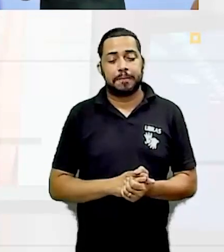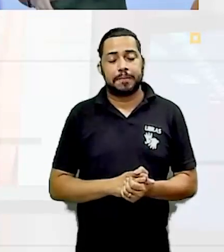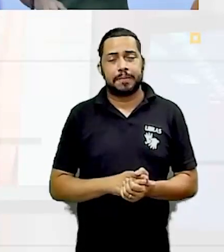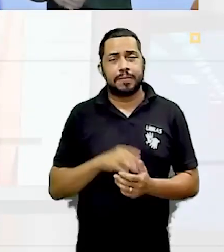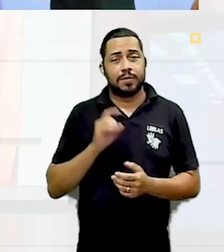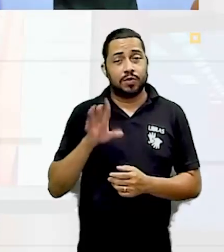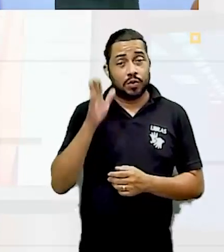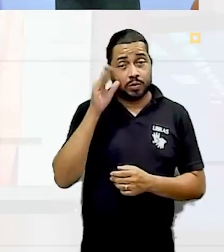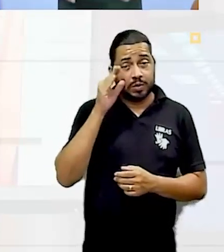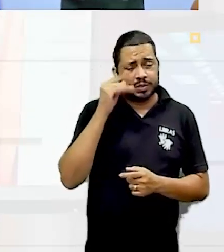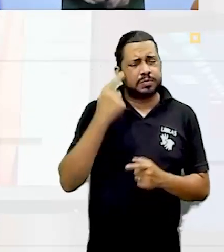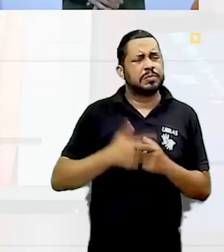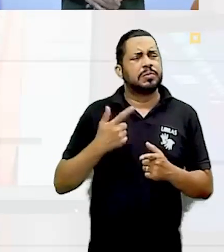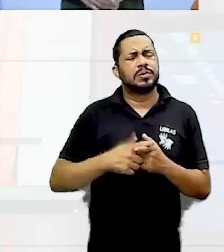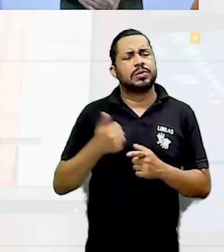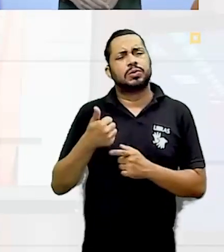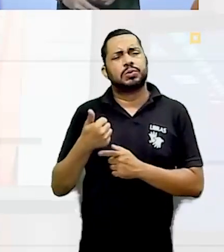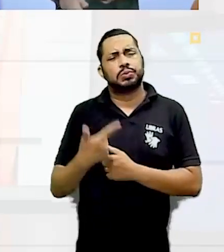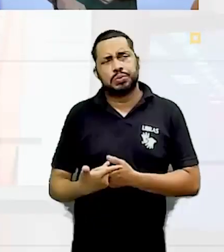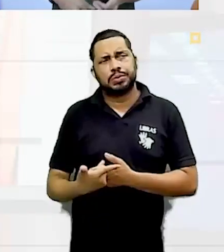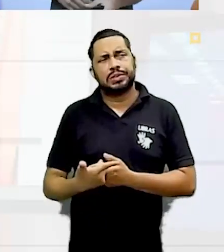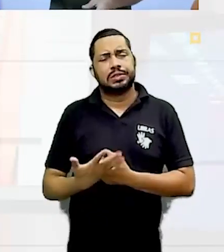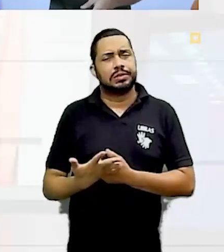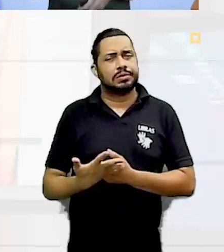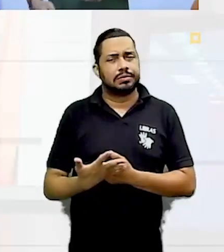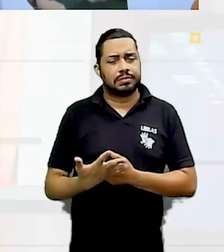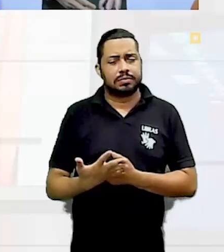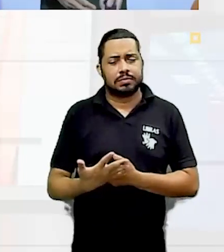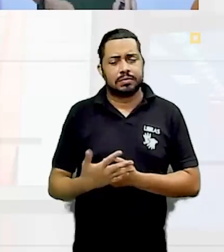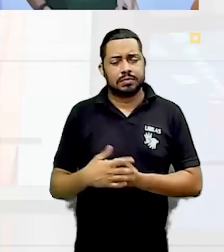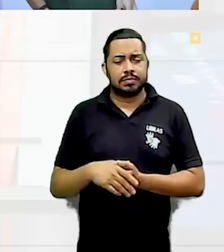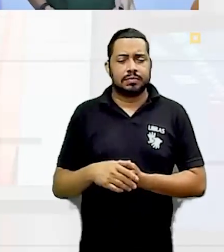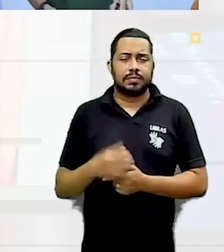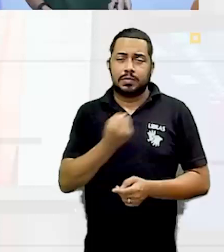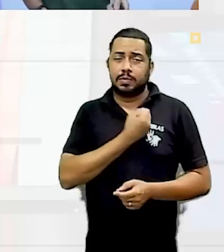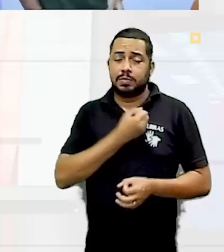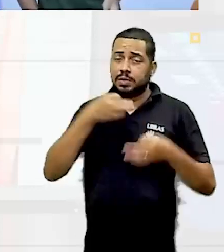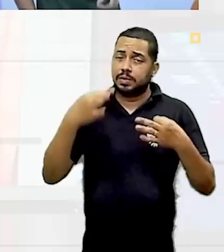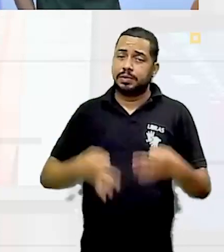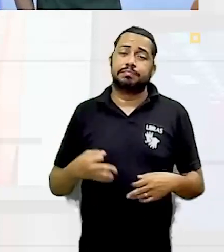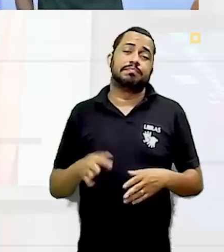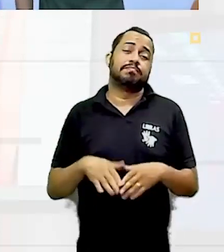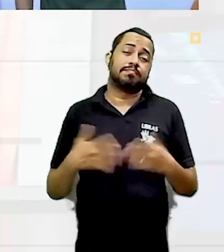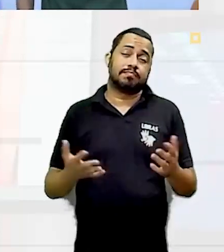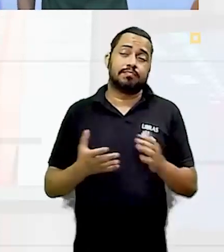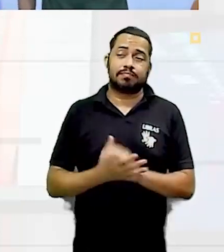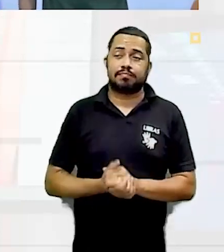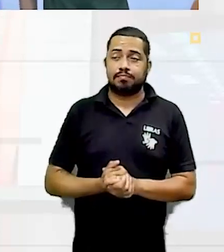É só uma curiosidade. Por que 12? Por que essa questão desse número exato? Bom,